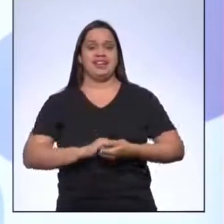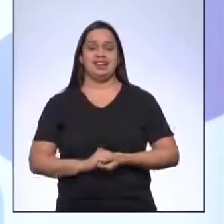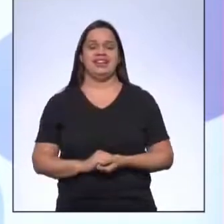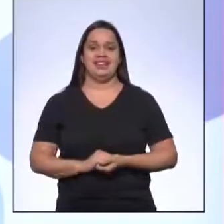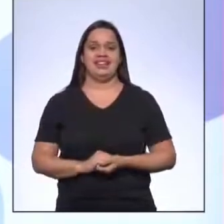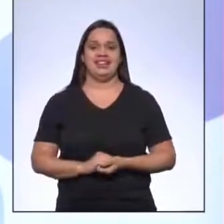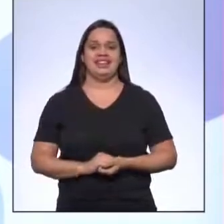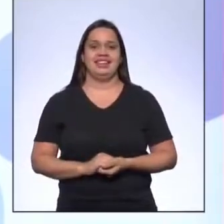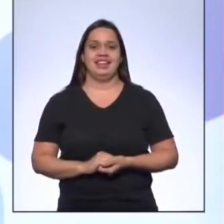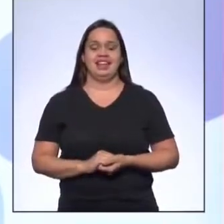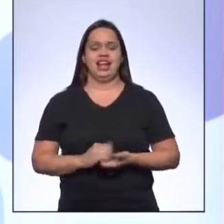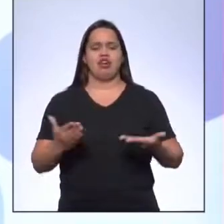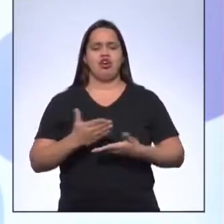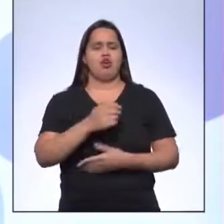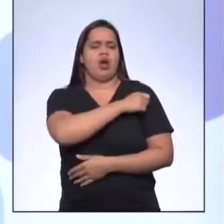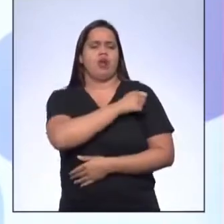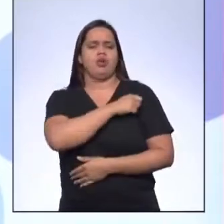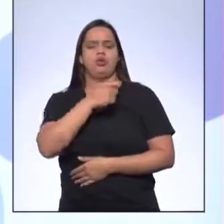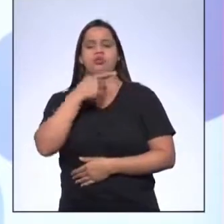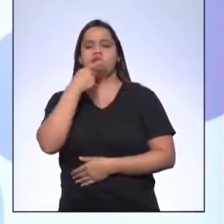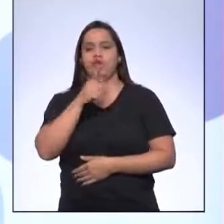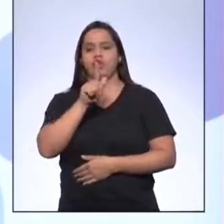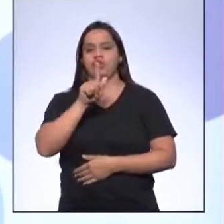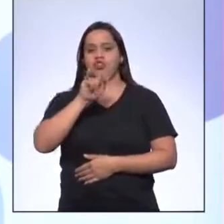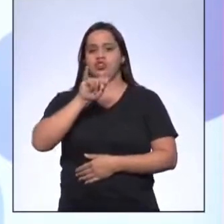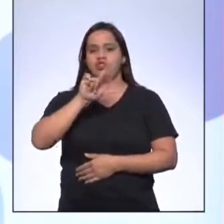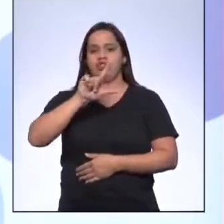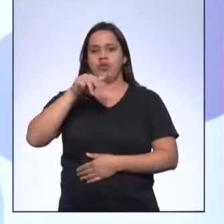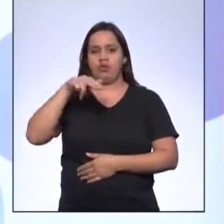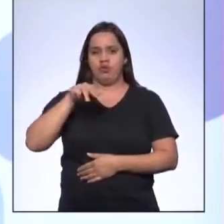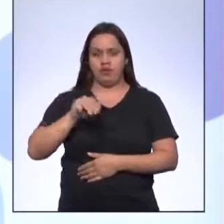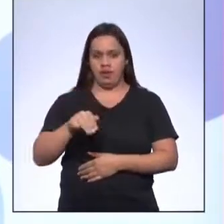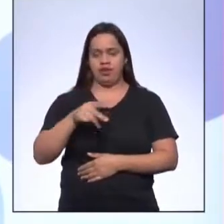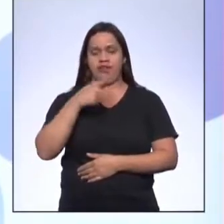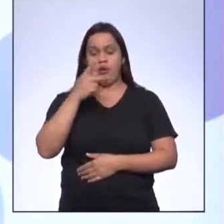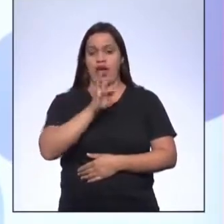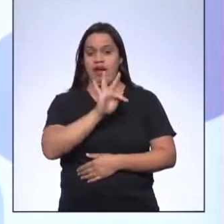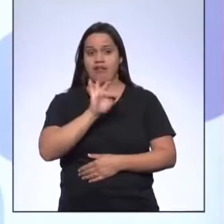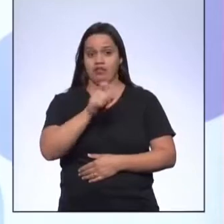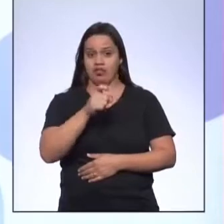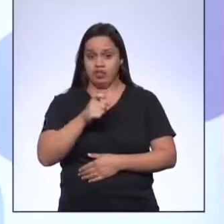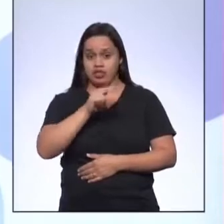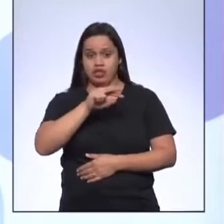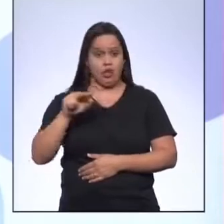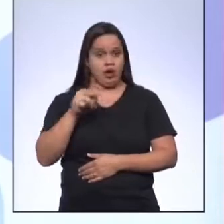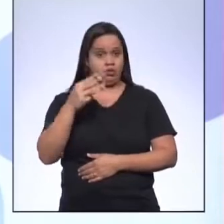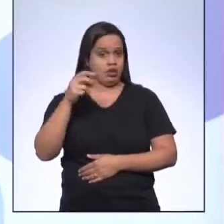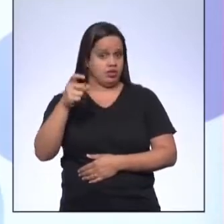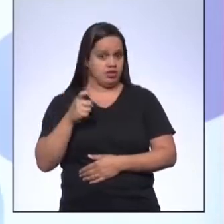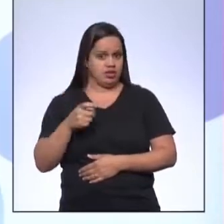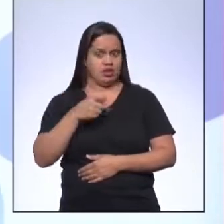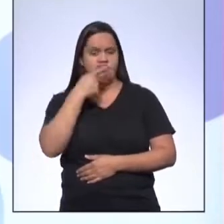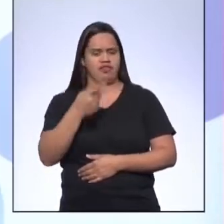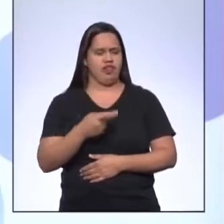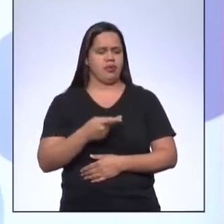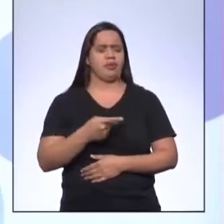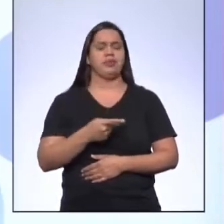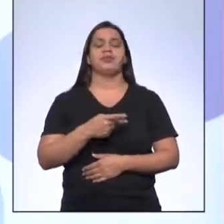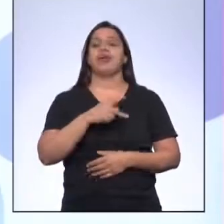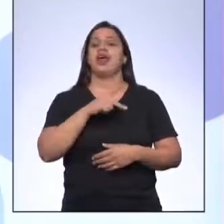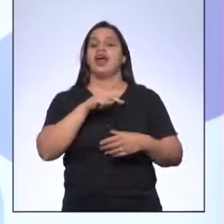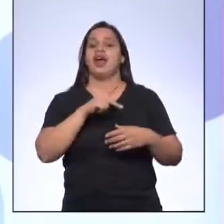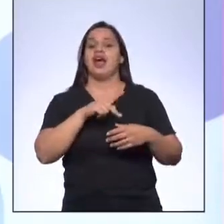Gilvan Carlos colocou assim f de x = 3x aí vem é FD -